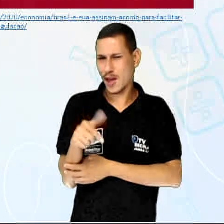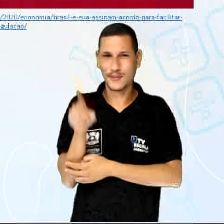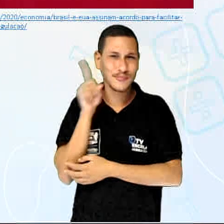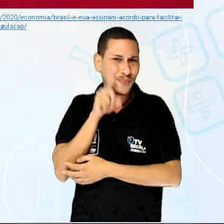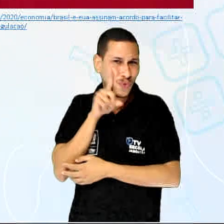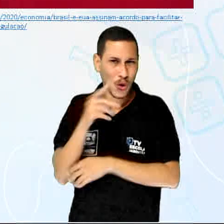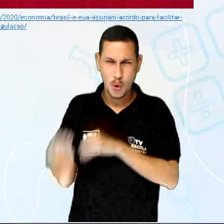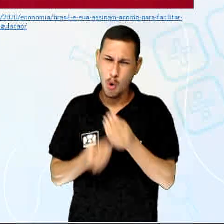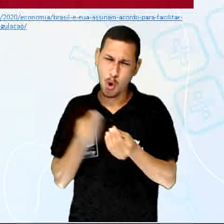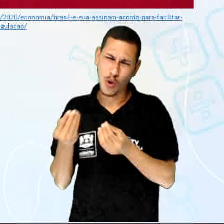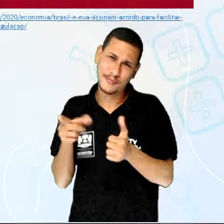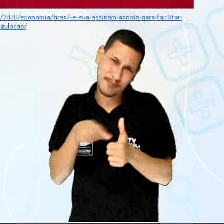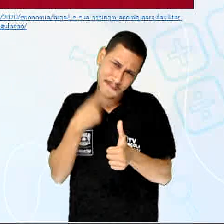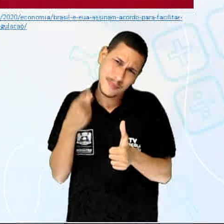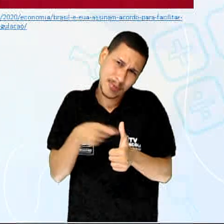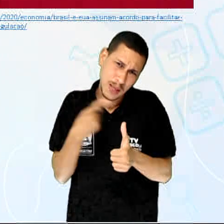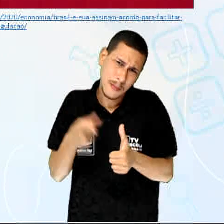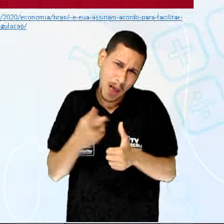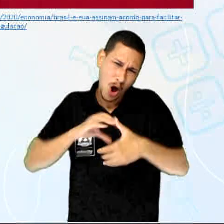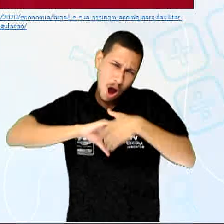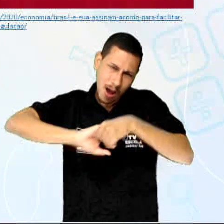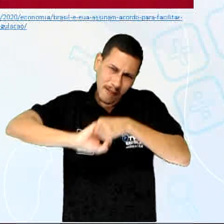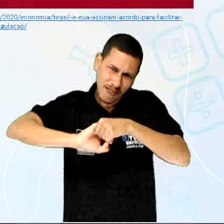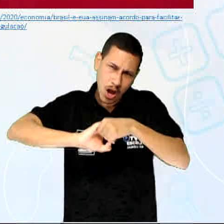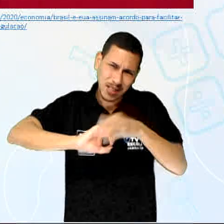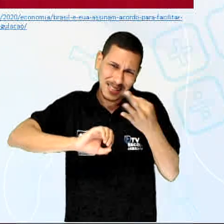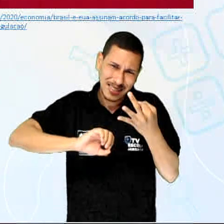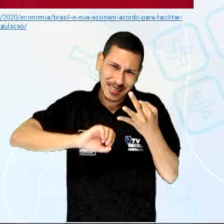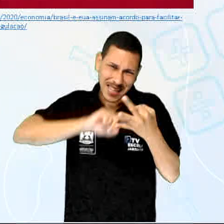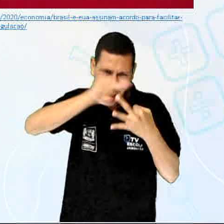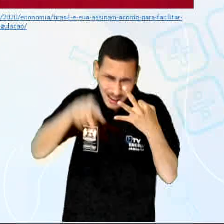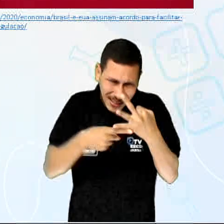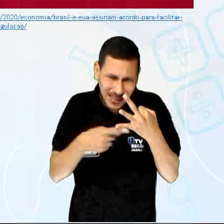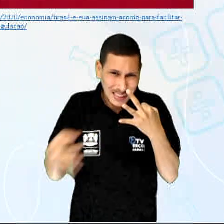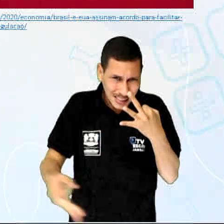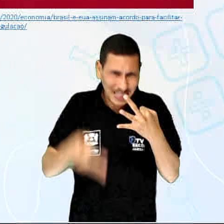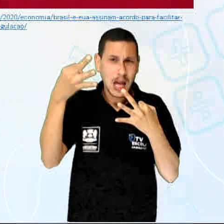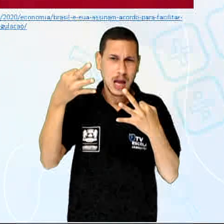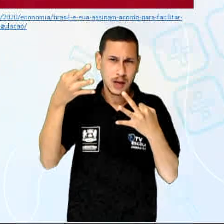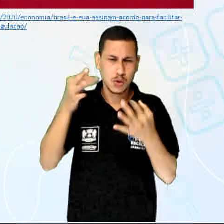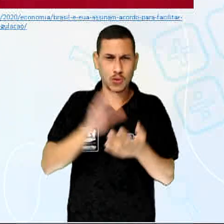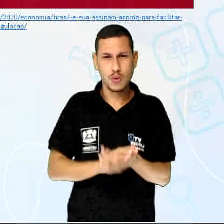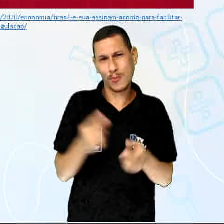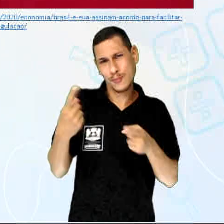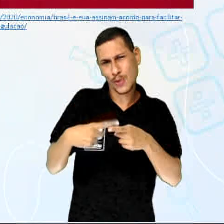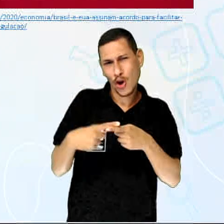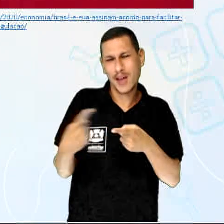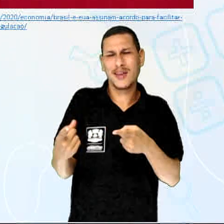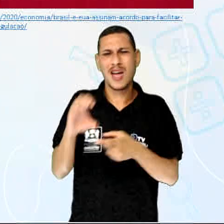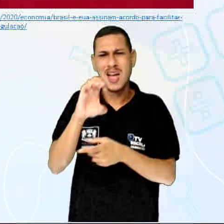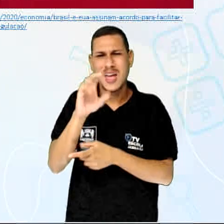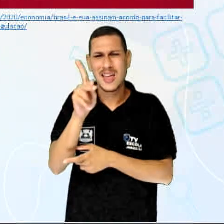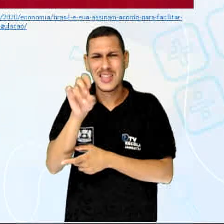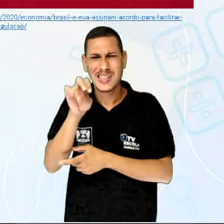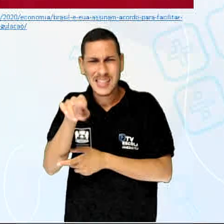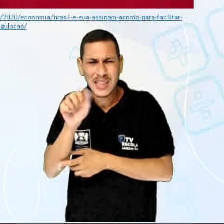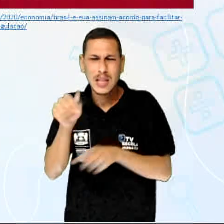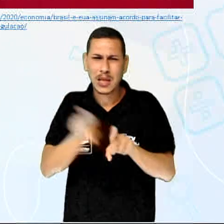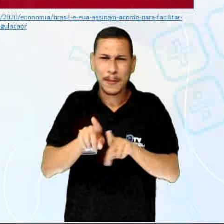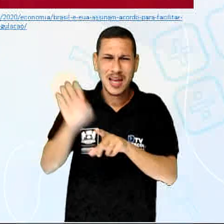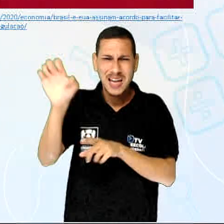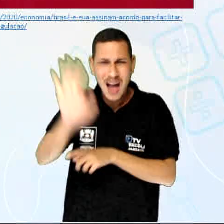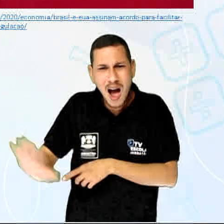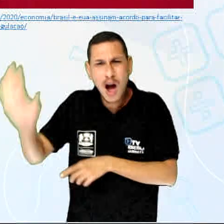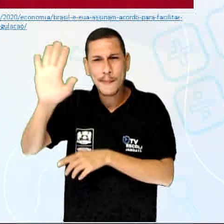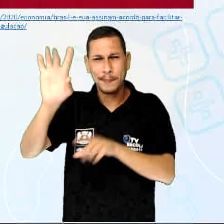como o principal parceiro. Ele é o terceiro parceiro. Ele vem logo atrás de China e a União Europeia. Apesar disso, a